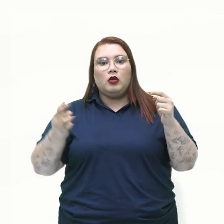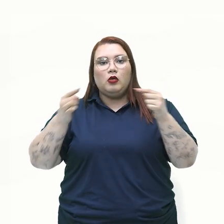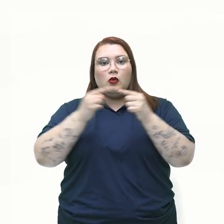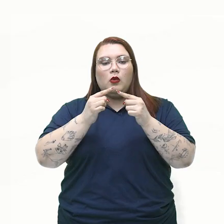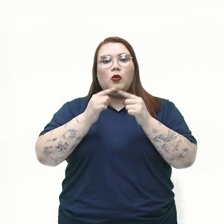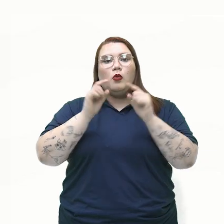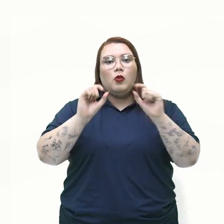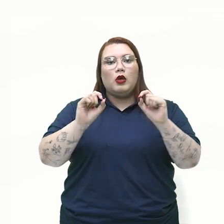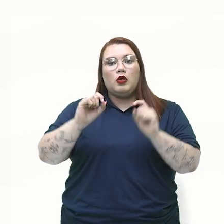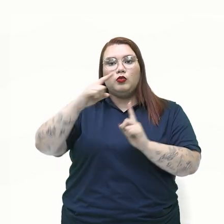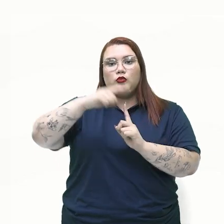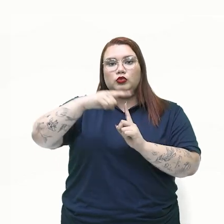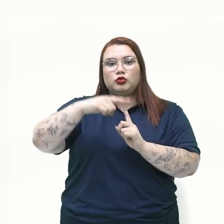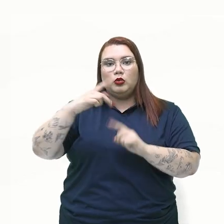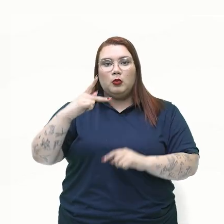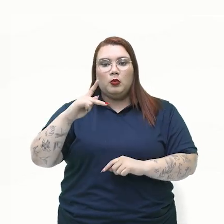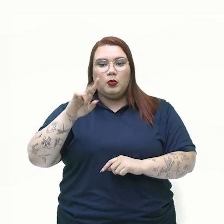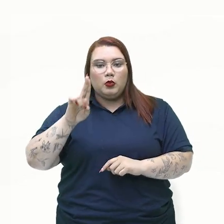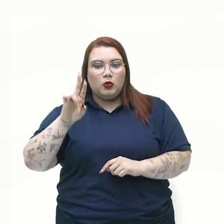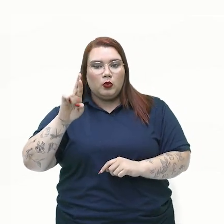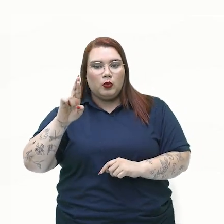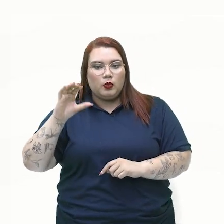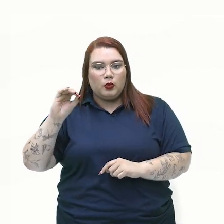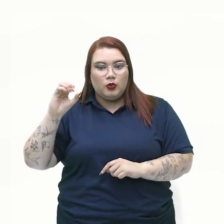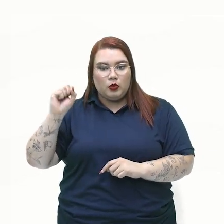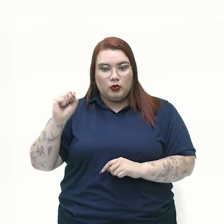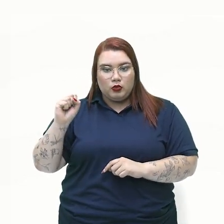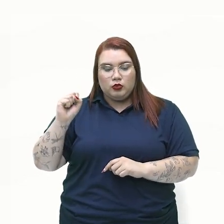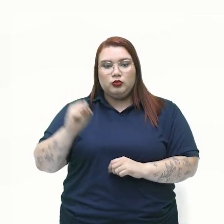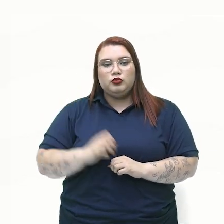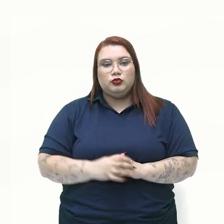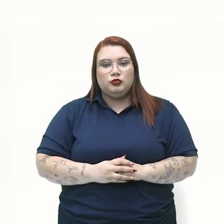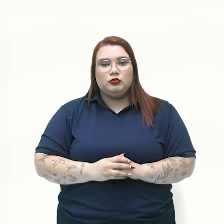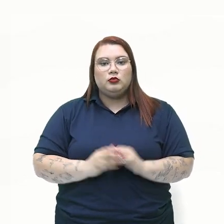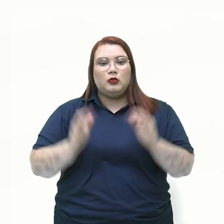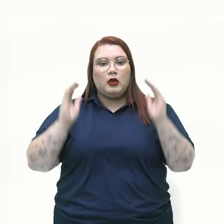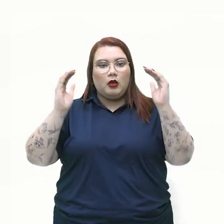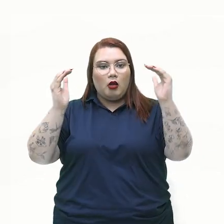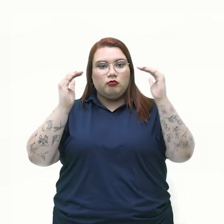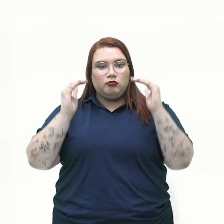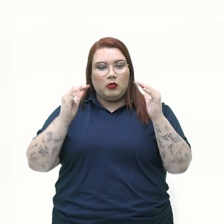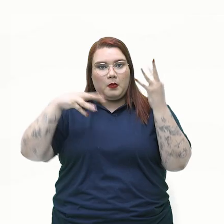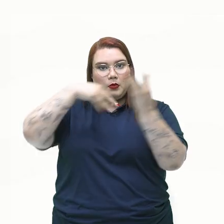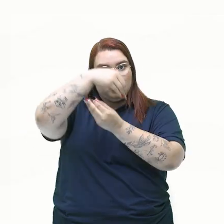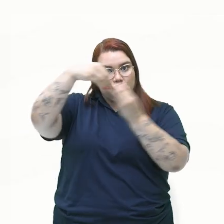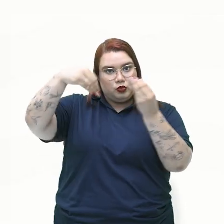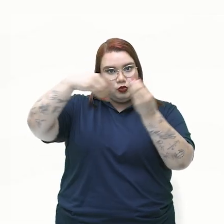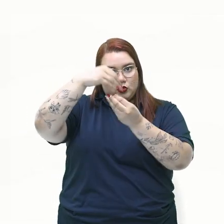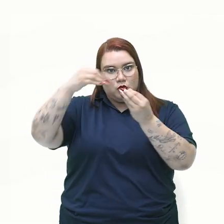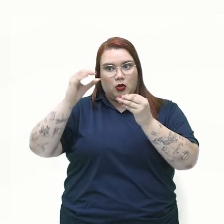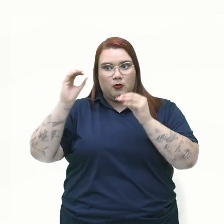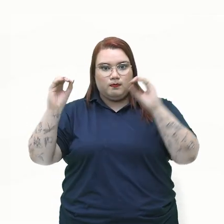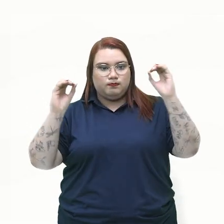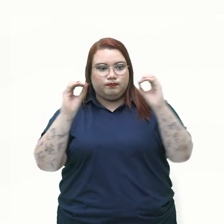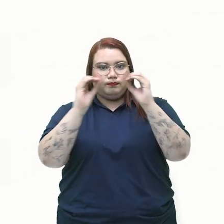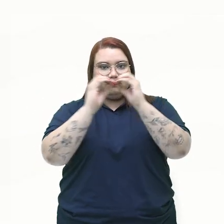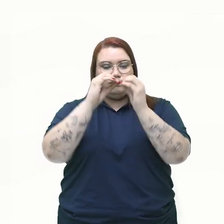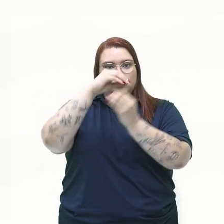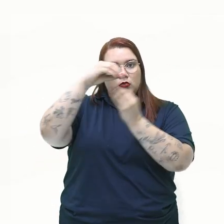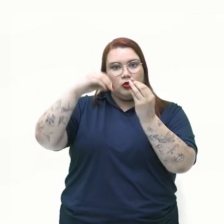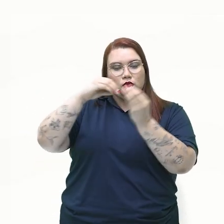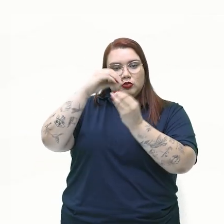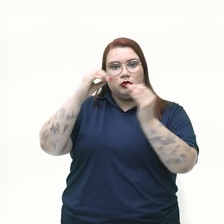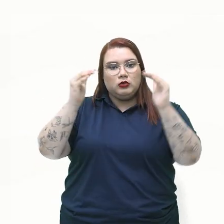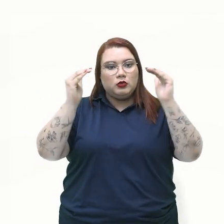indivíduos puros, tá? Depois de observar aí as suas gerações. E aí houve o primeiro cruzamento,